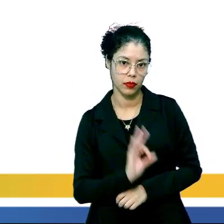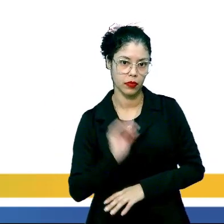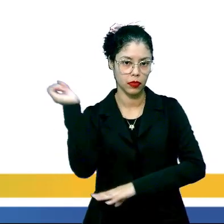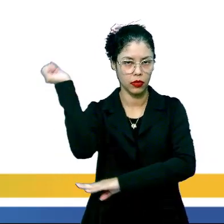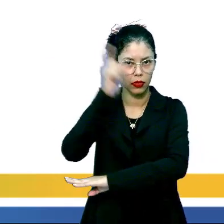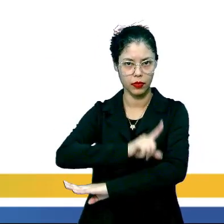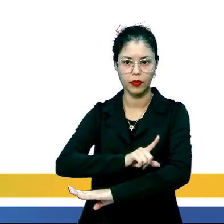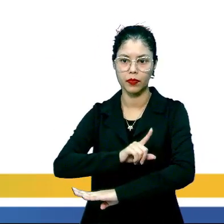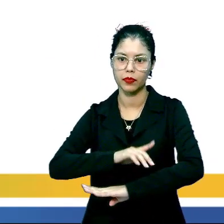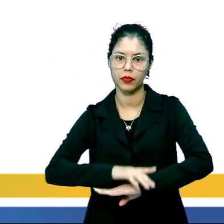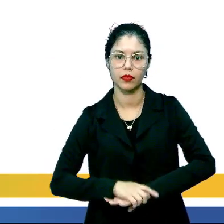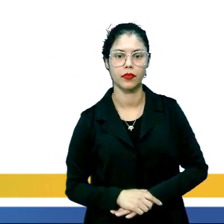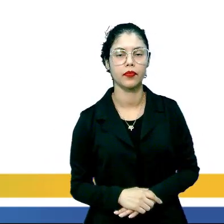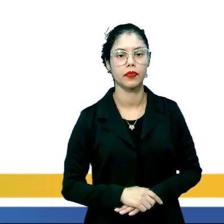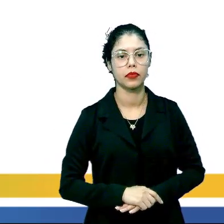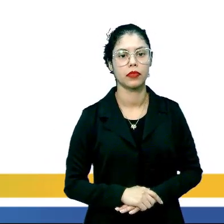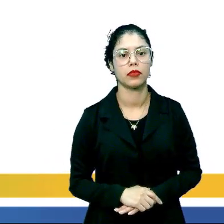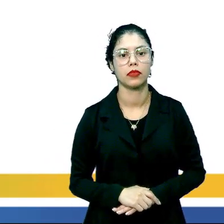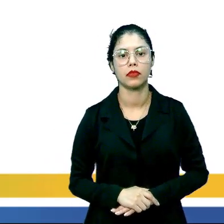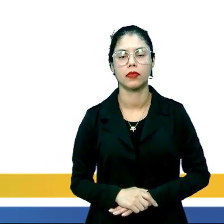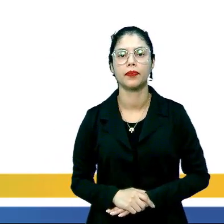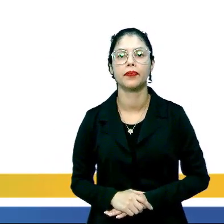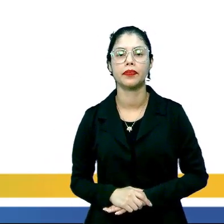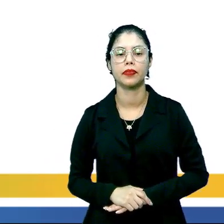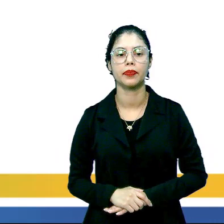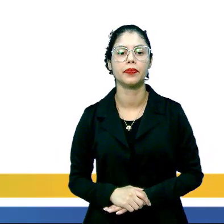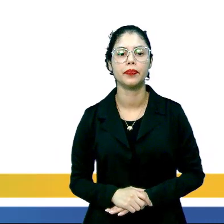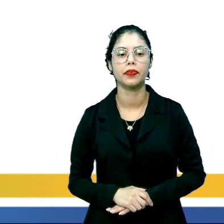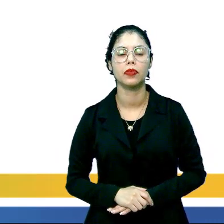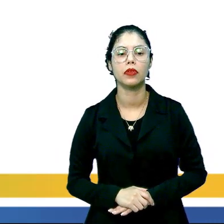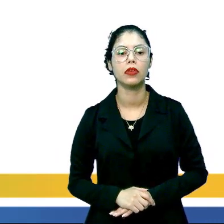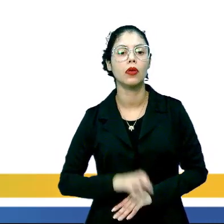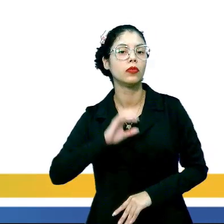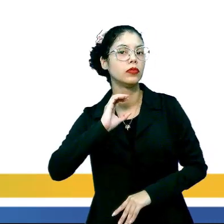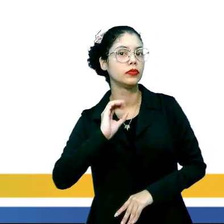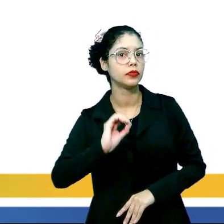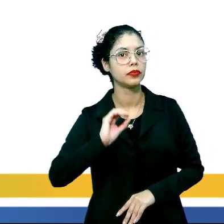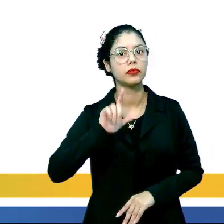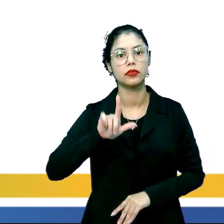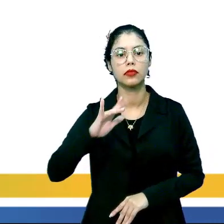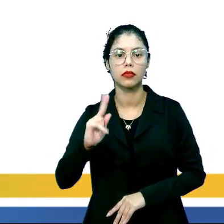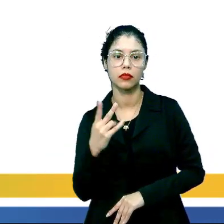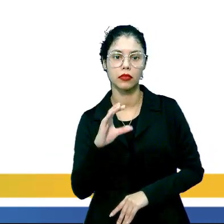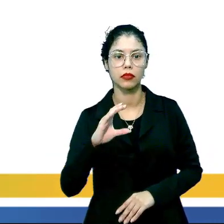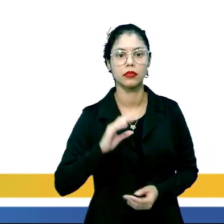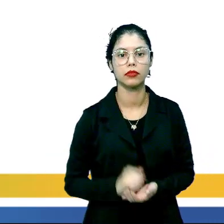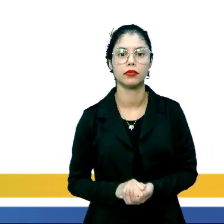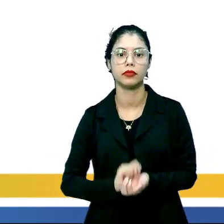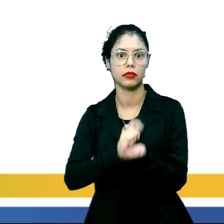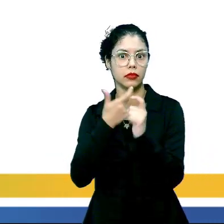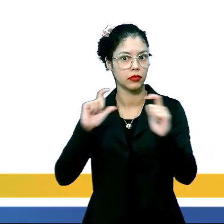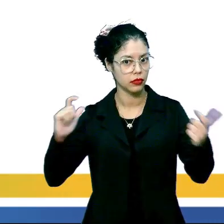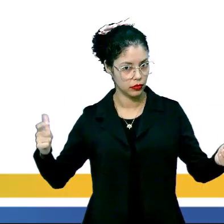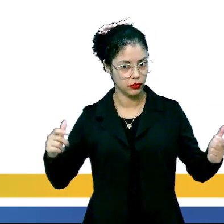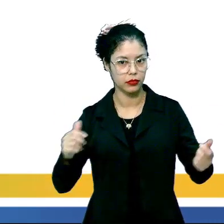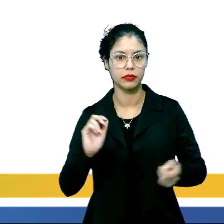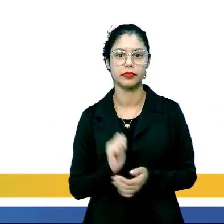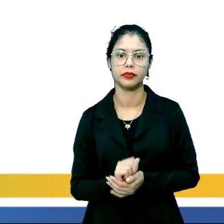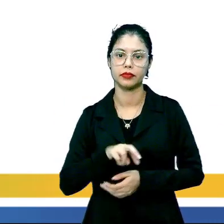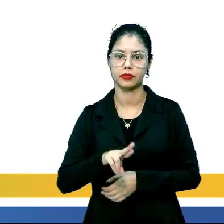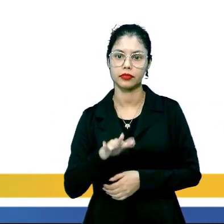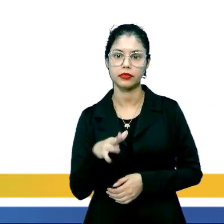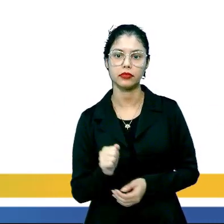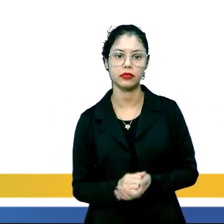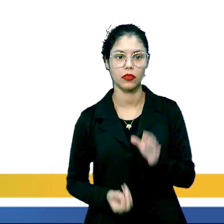próximas a 99% da velocidade da luz. O LHC é uma imensa e